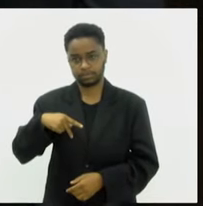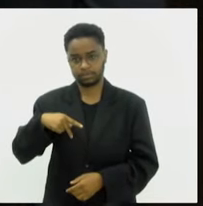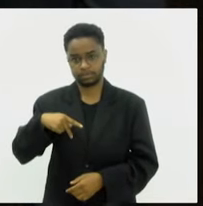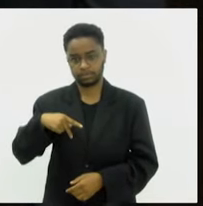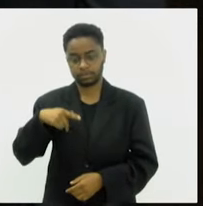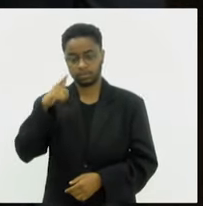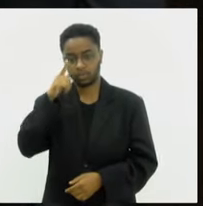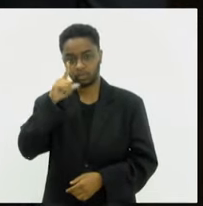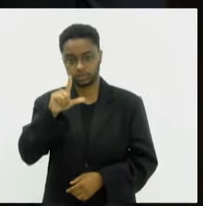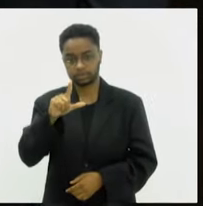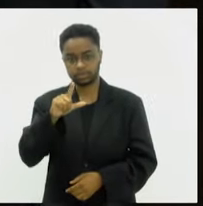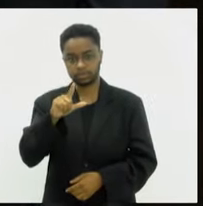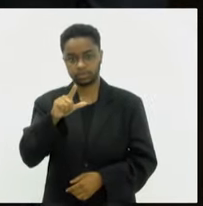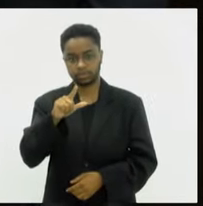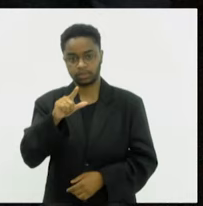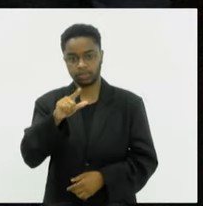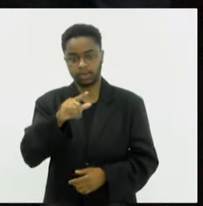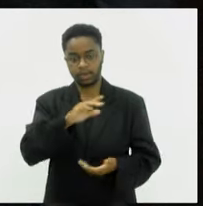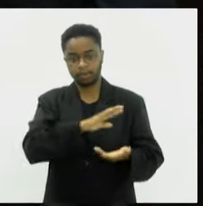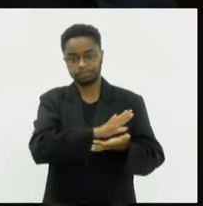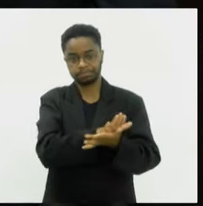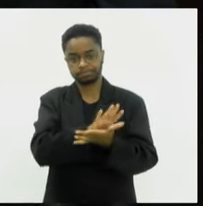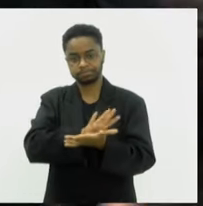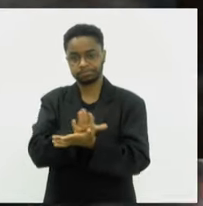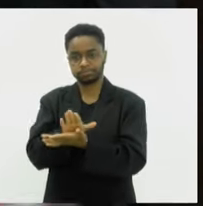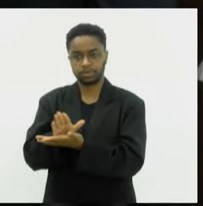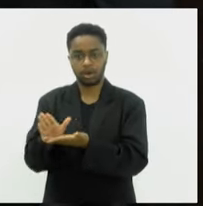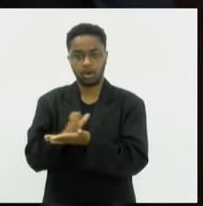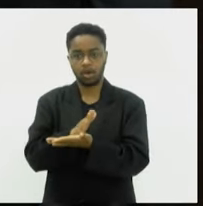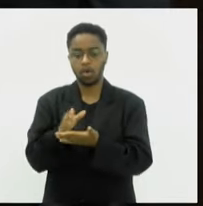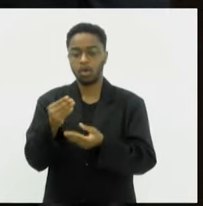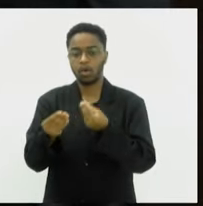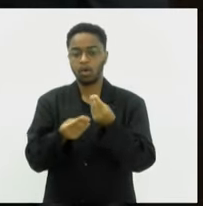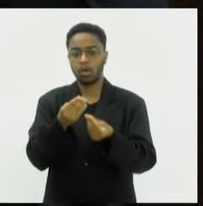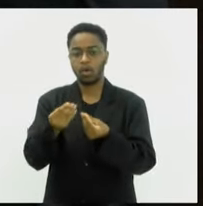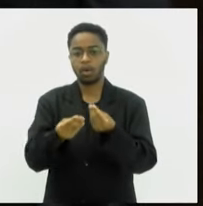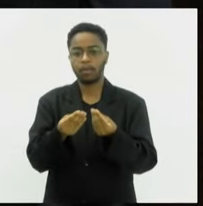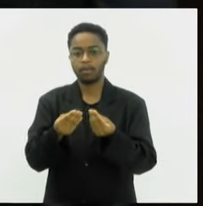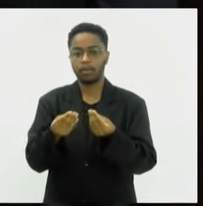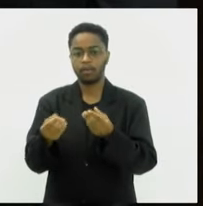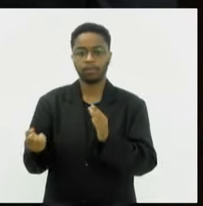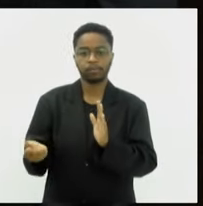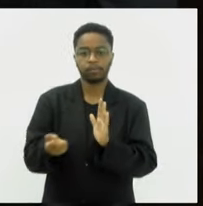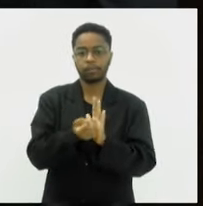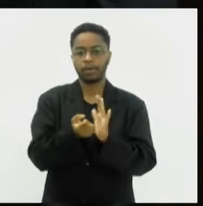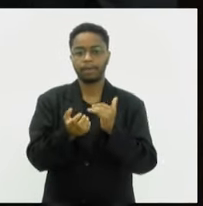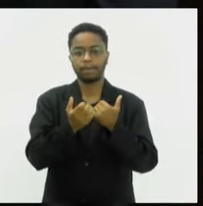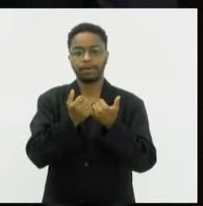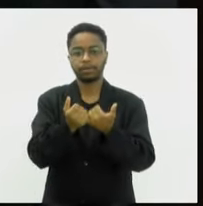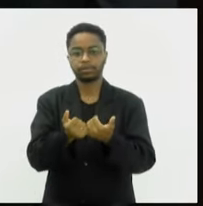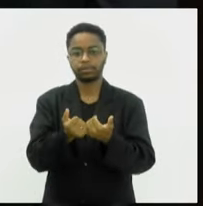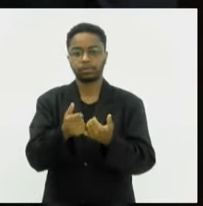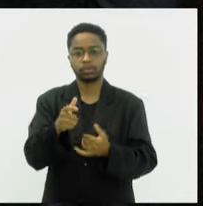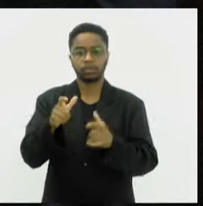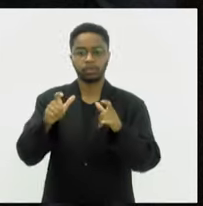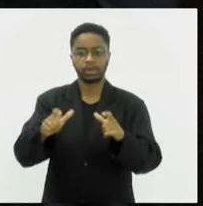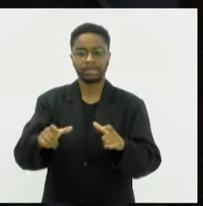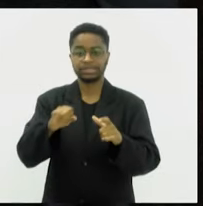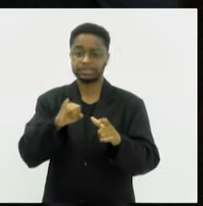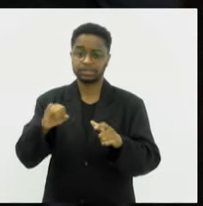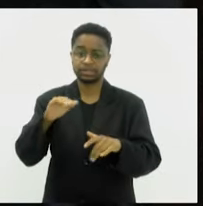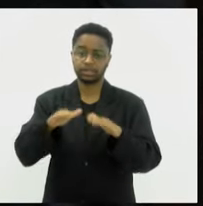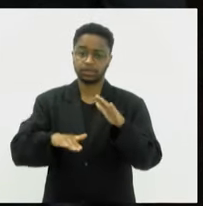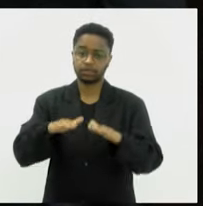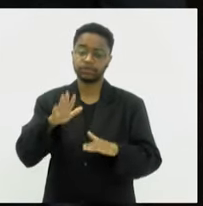conseguiu demolir alguns quiosques. Como é que nós vamos tombar um quiosque se é possível que já esteja